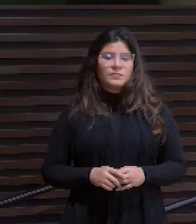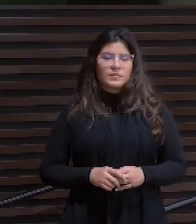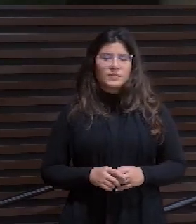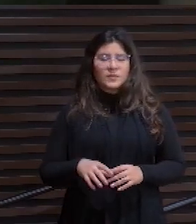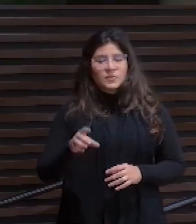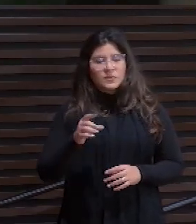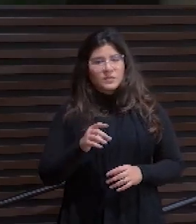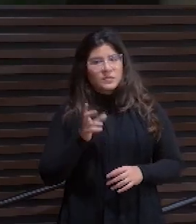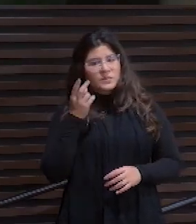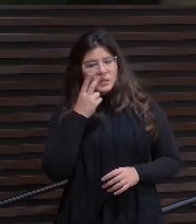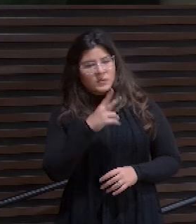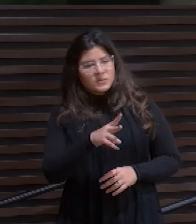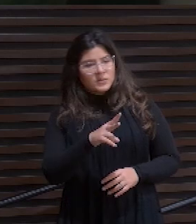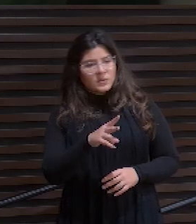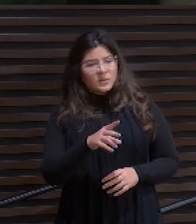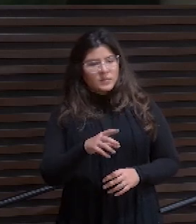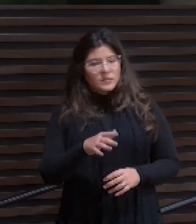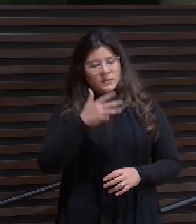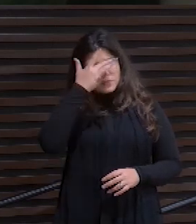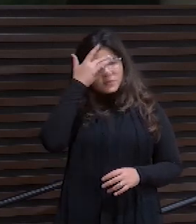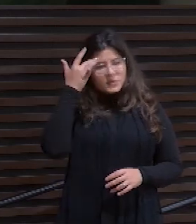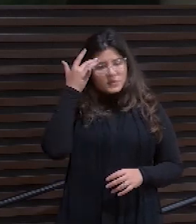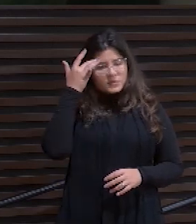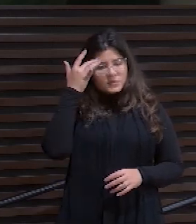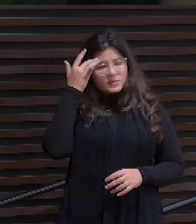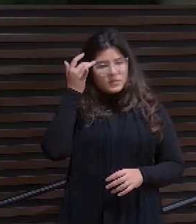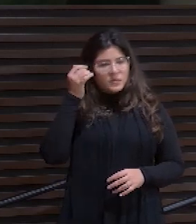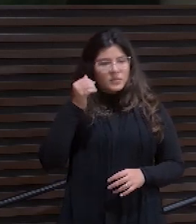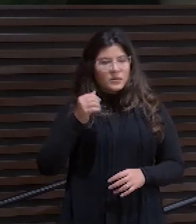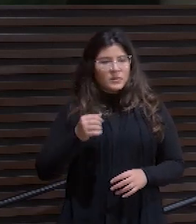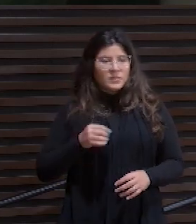pessoas misturando judaísmo com cristianismo.